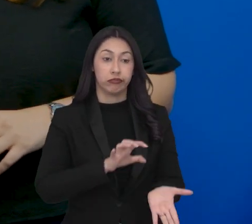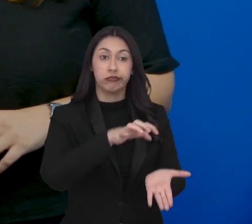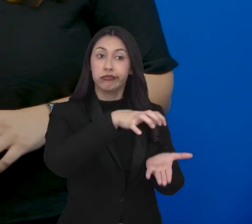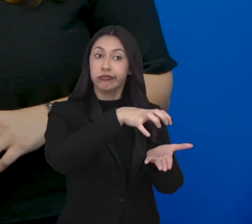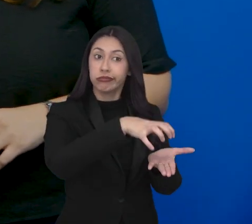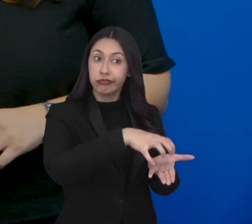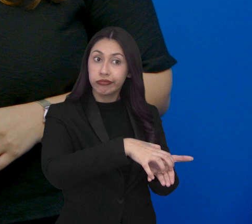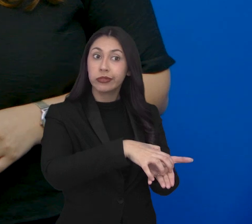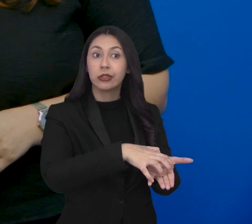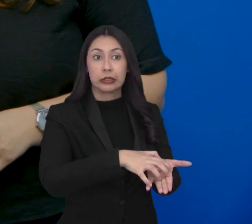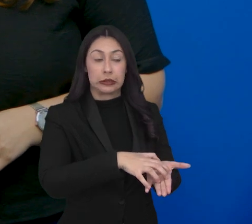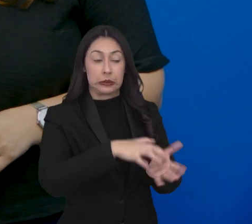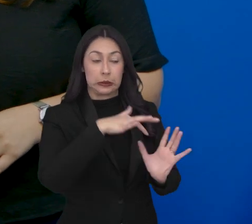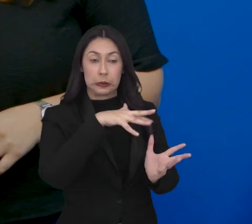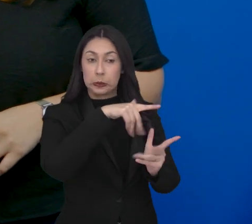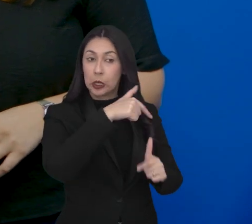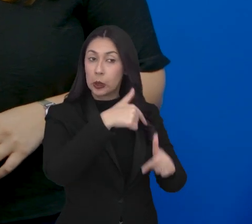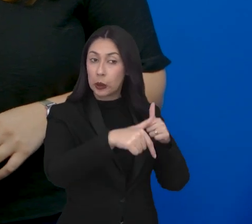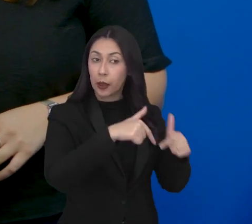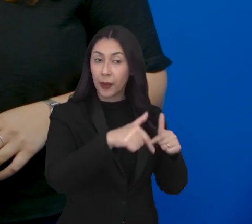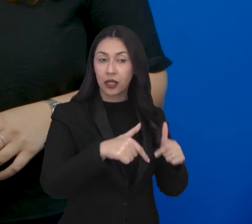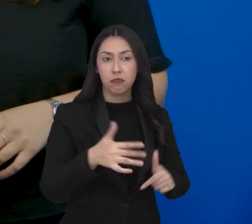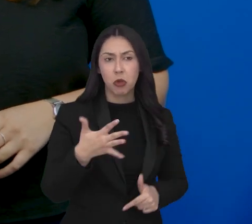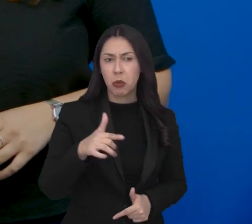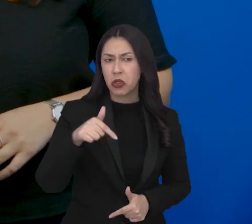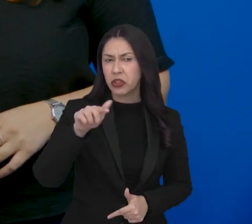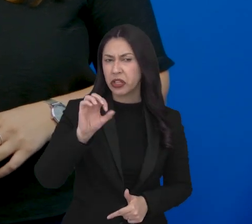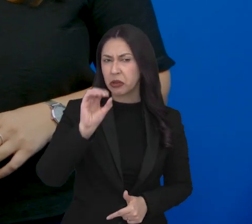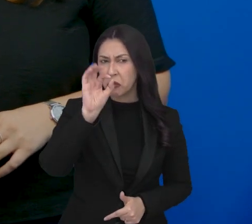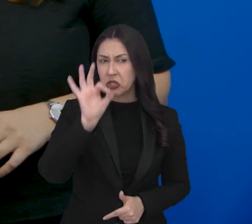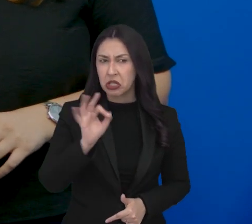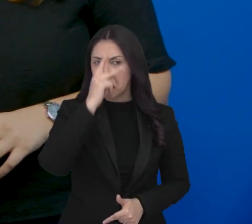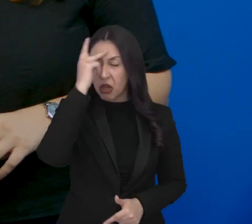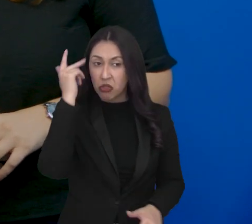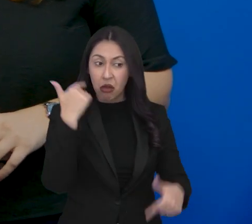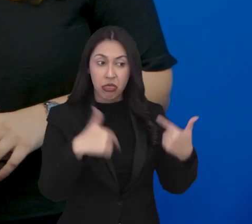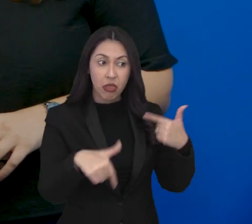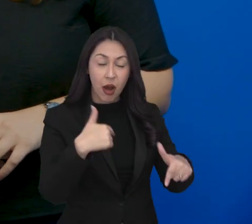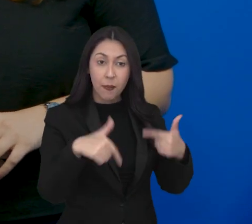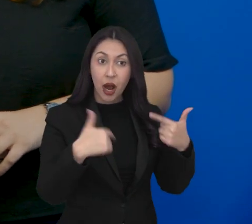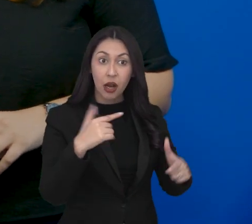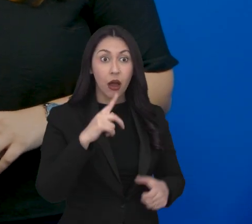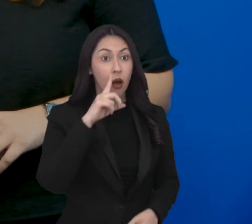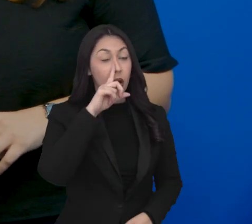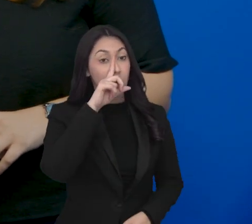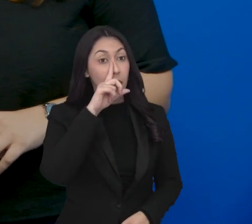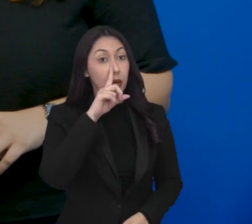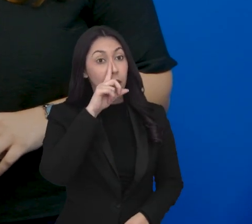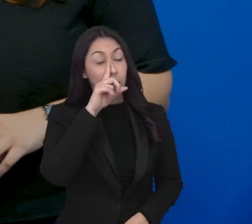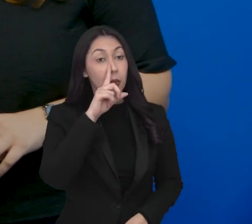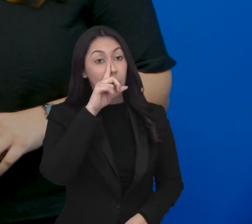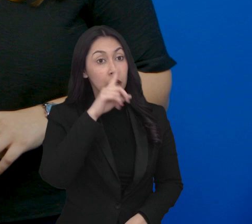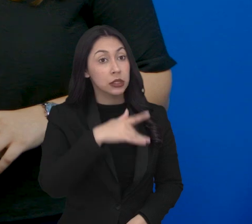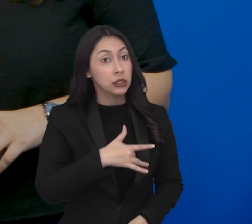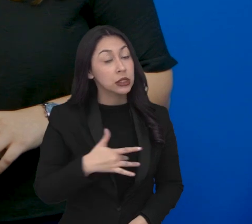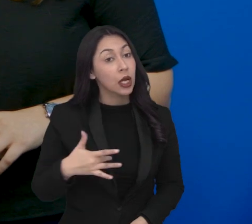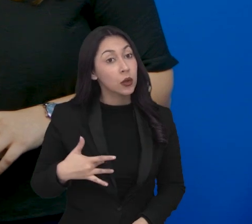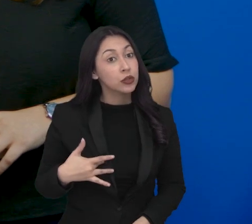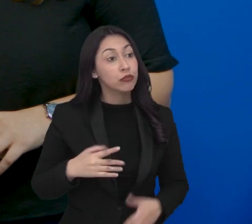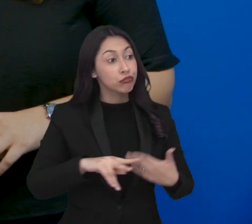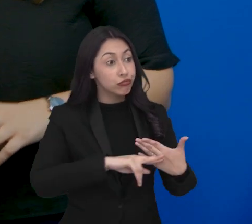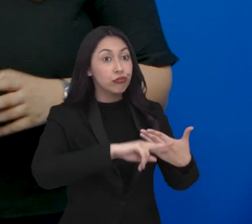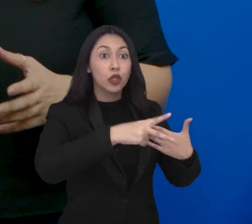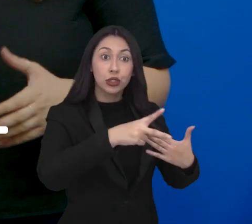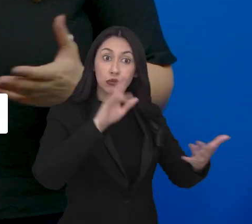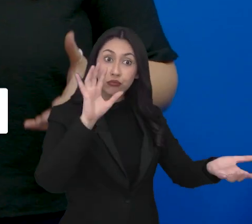de 70% da força de trabalho global está exposta a riscos ligados às consequências da crise